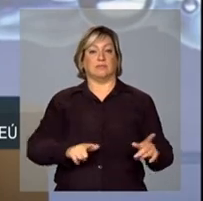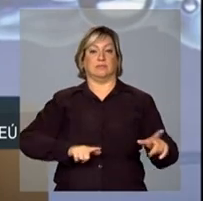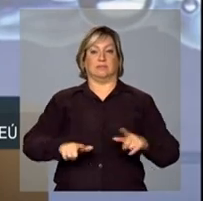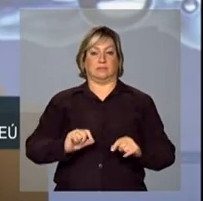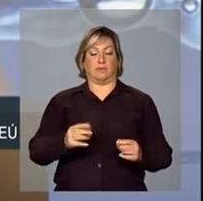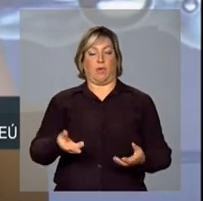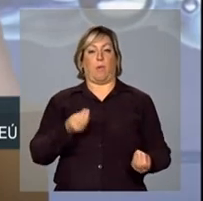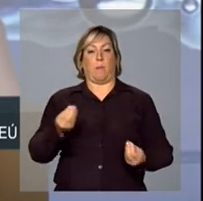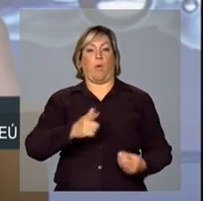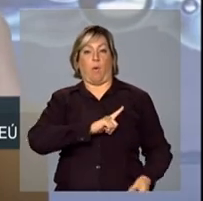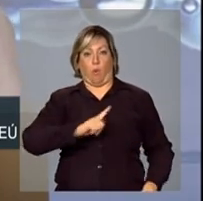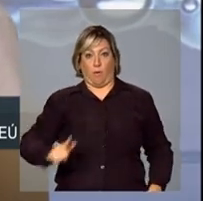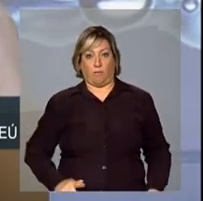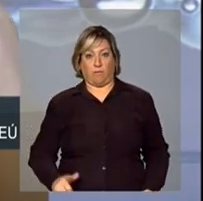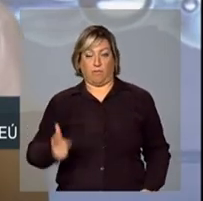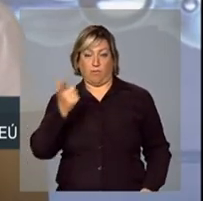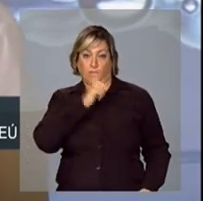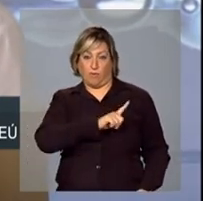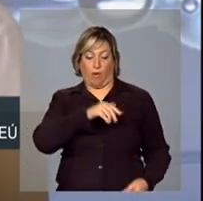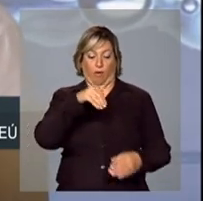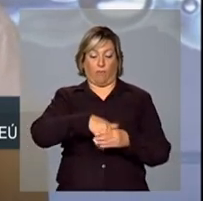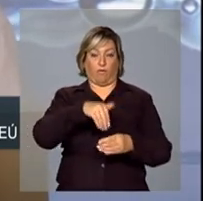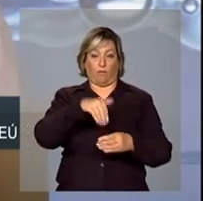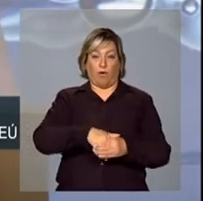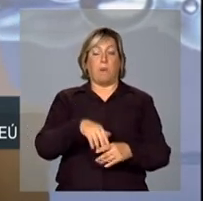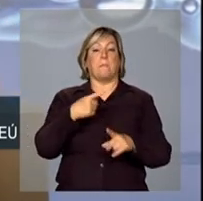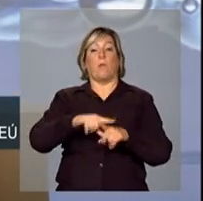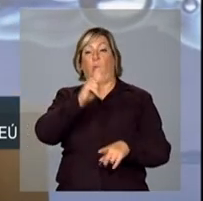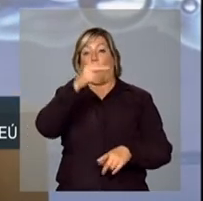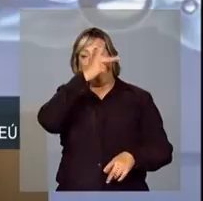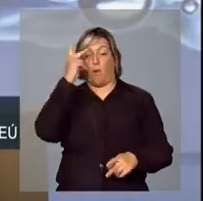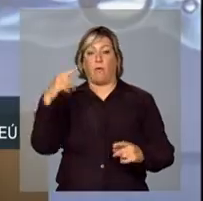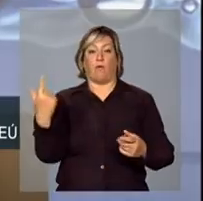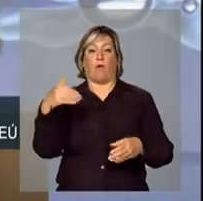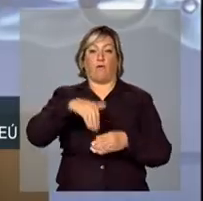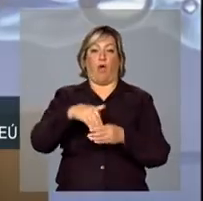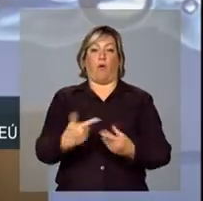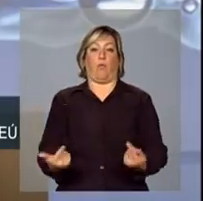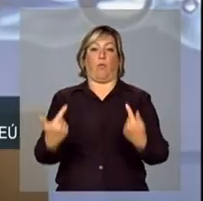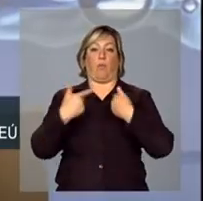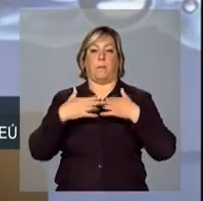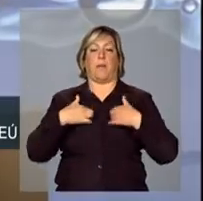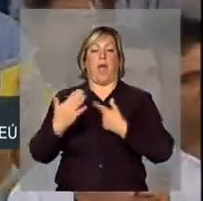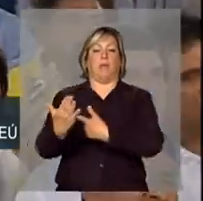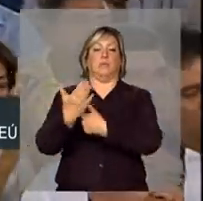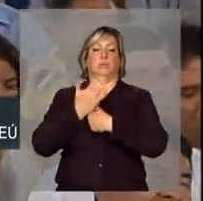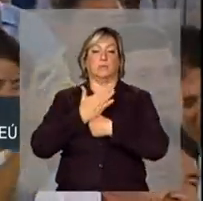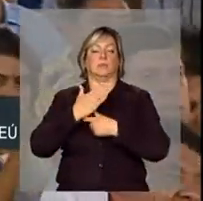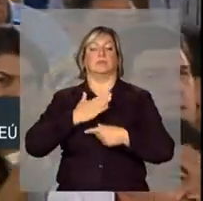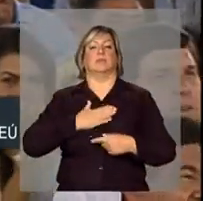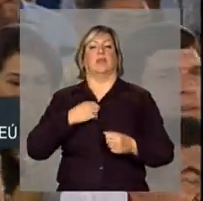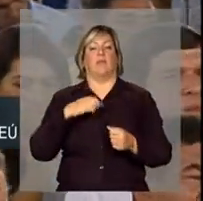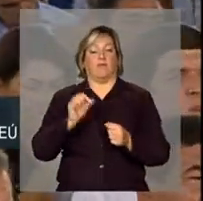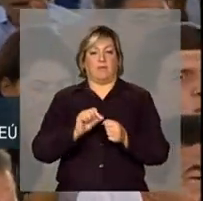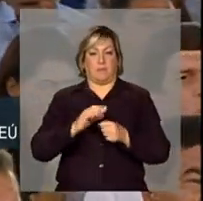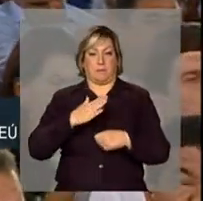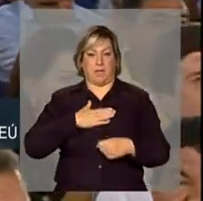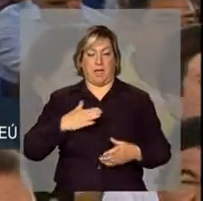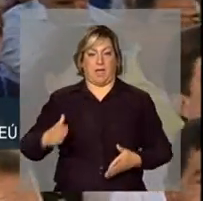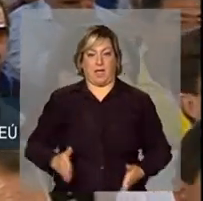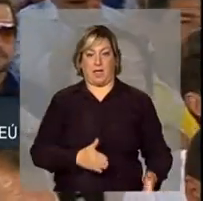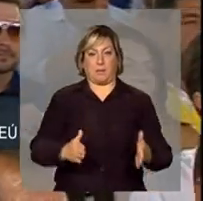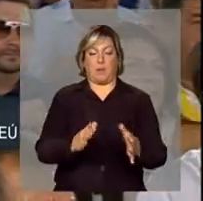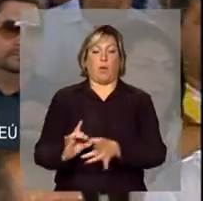eleito em 2006 pela força do povo sertanejo. Construí a minha caminhada